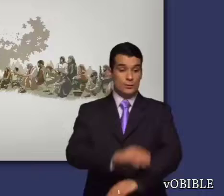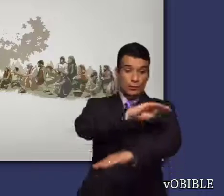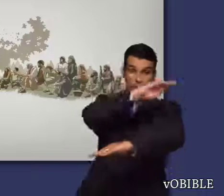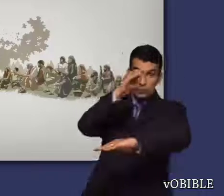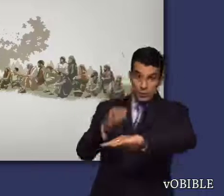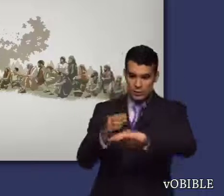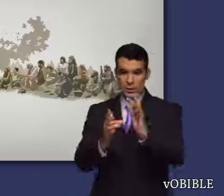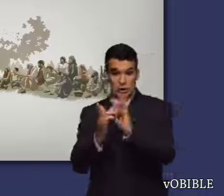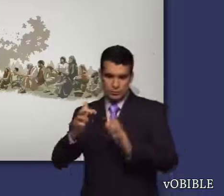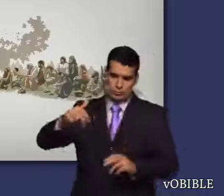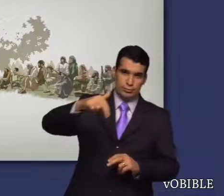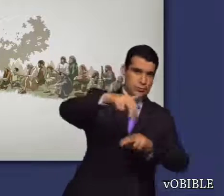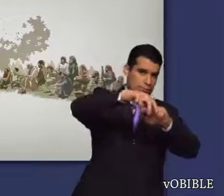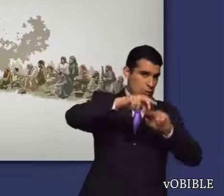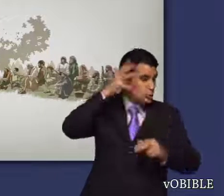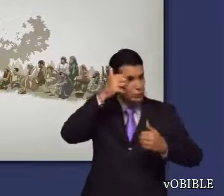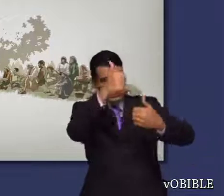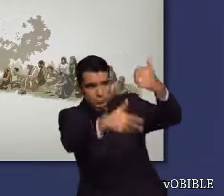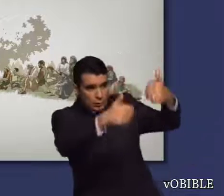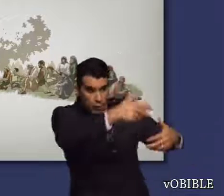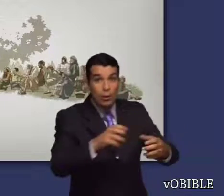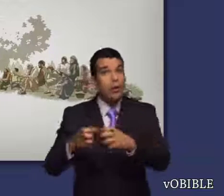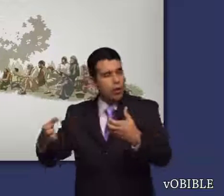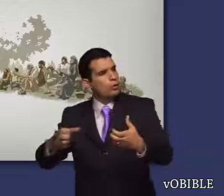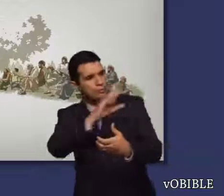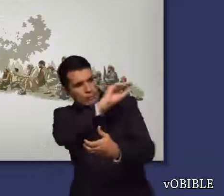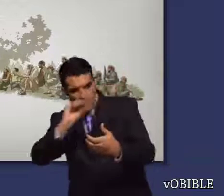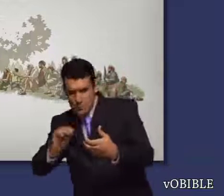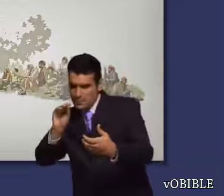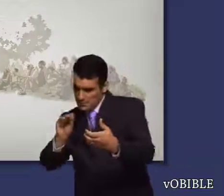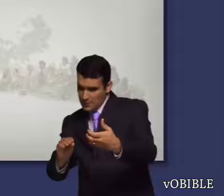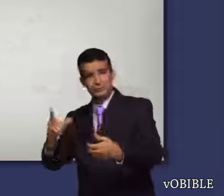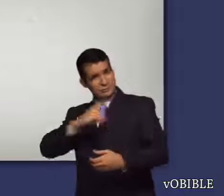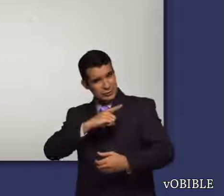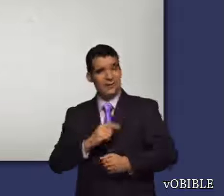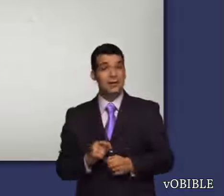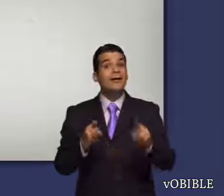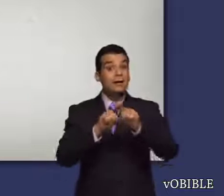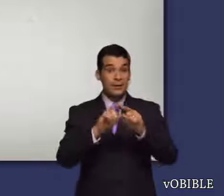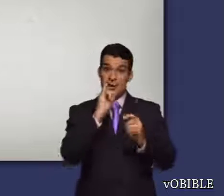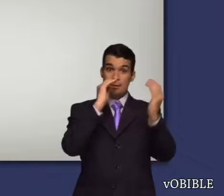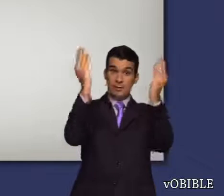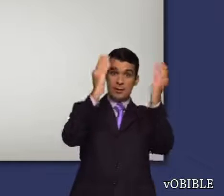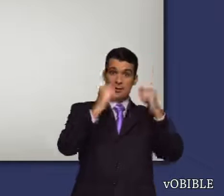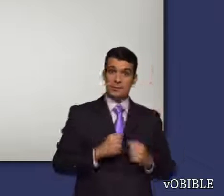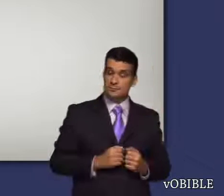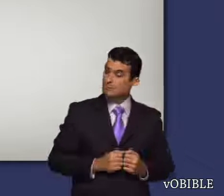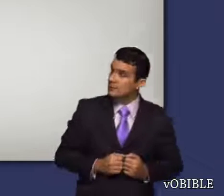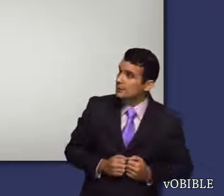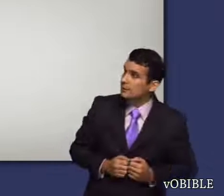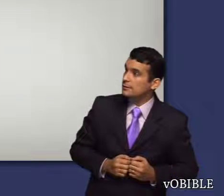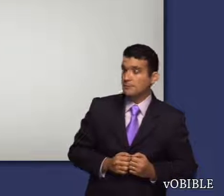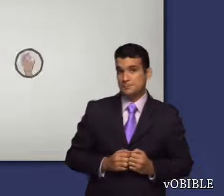Ele faz um relato completo do Sermão do Monte feito por Jesus. Também contém muitas ilustrações de Jesus, como a do